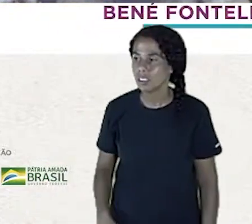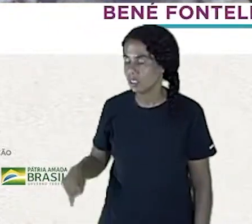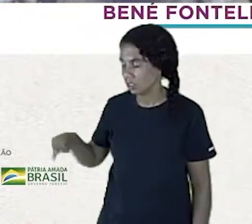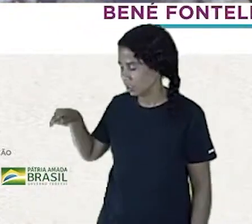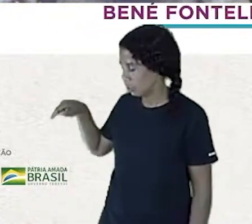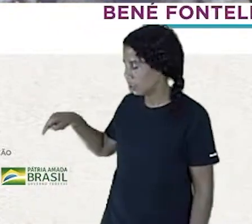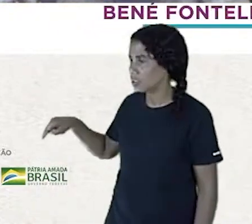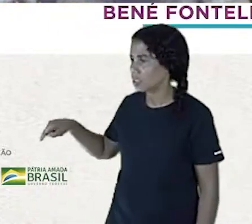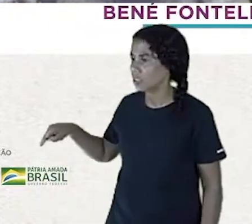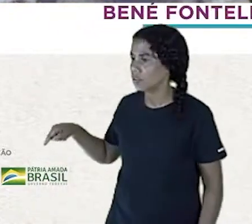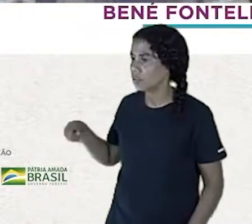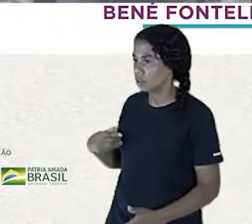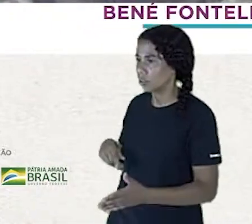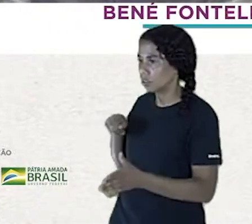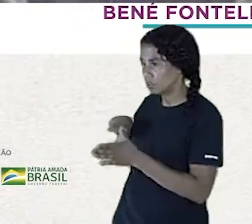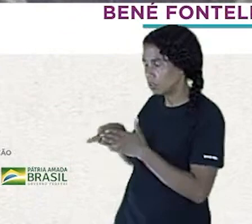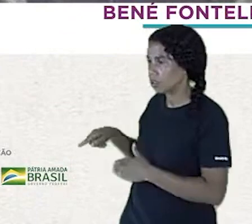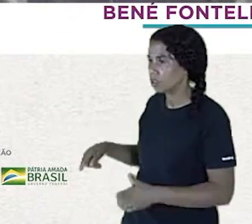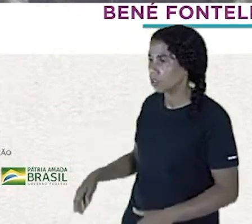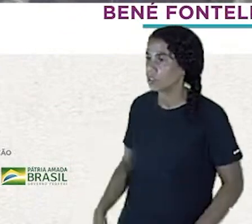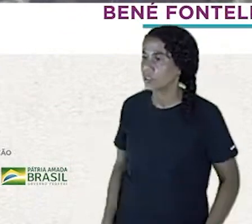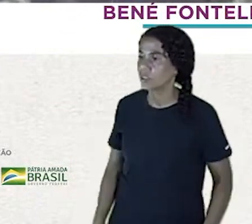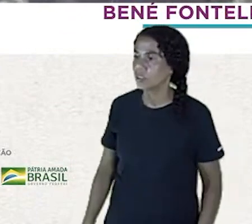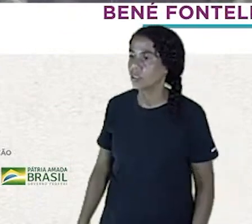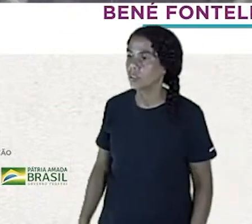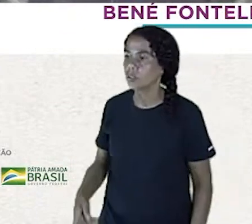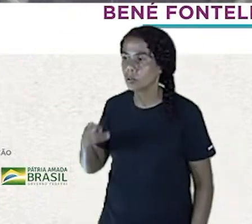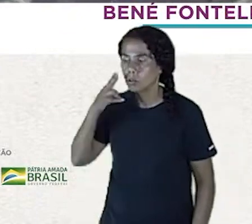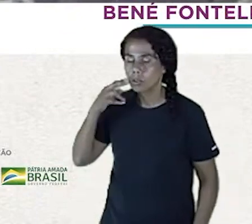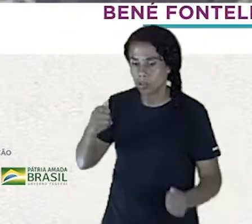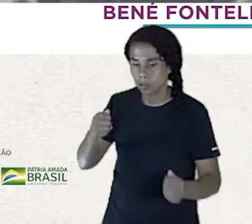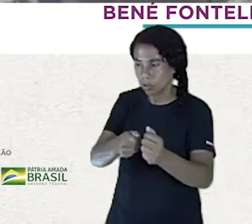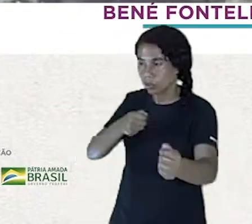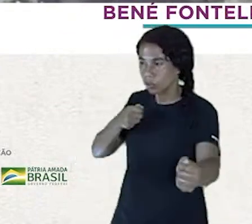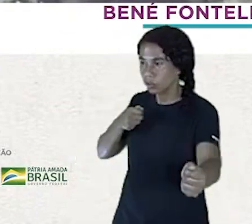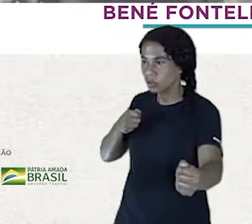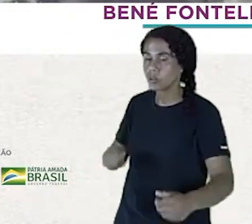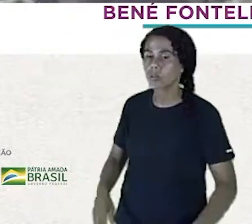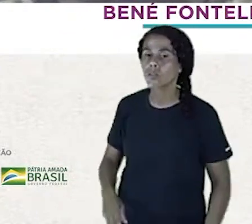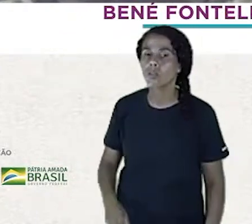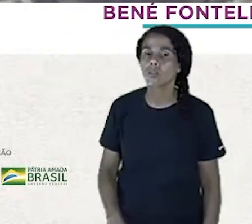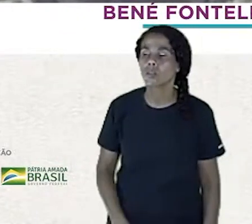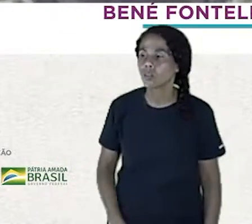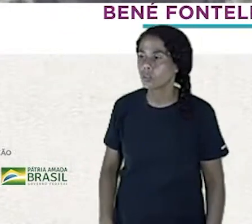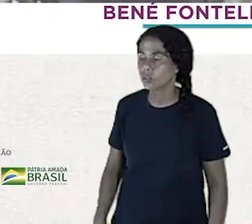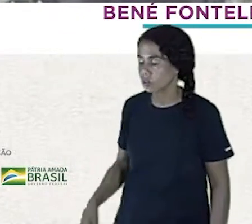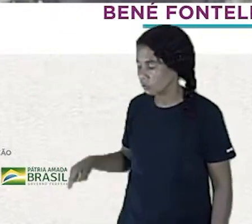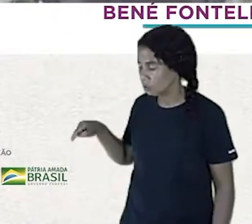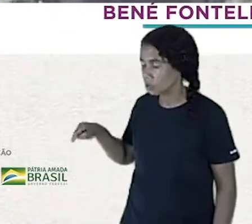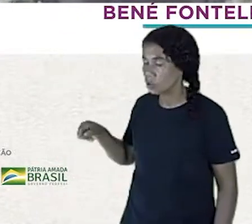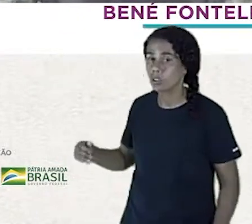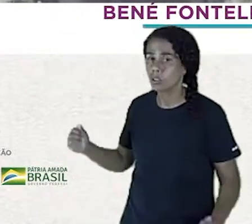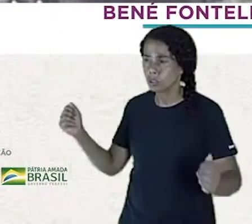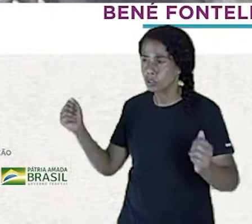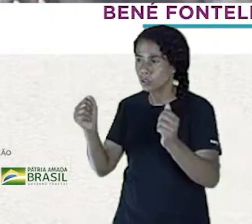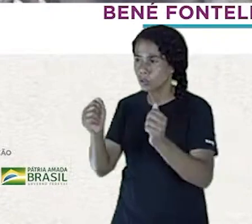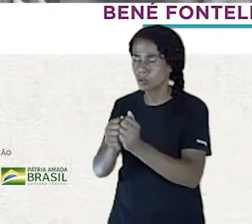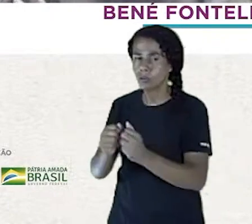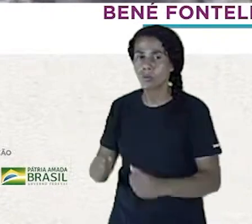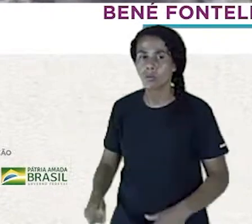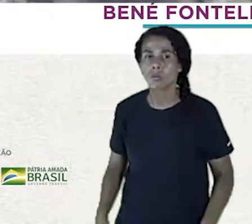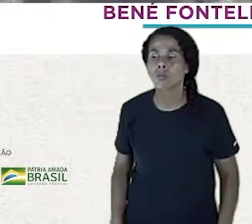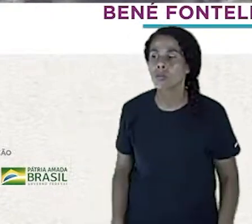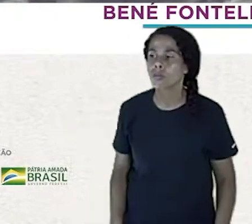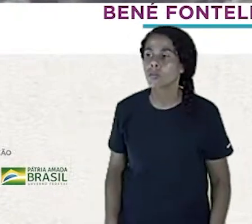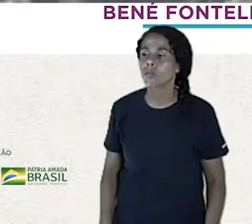dos índios mesmo que você falou, que estão com você? Os Quiriris, eles são índios de Pernambuco que migraram para a